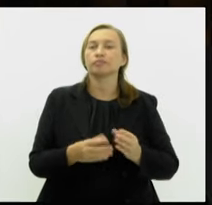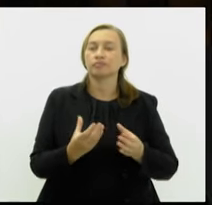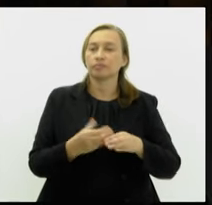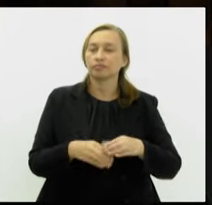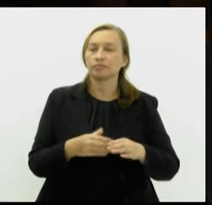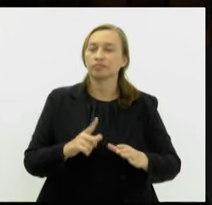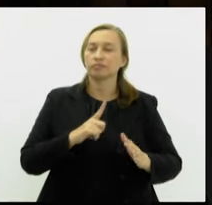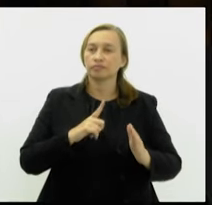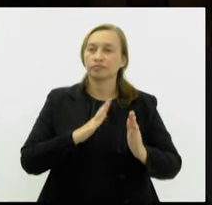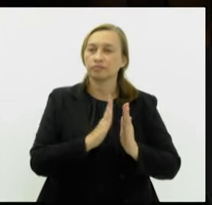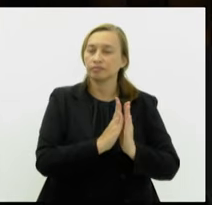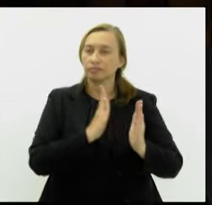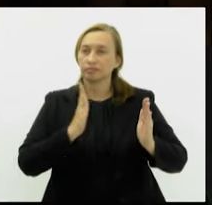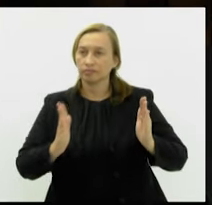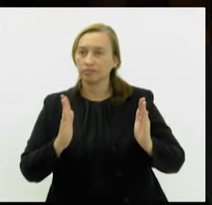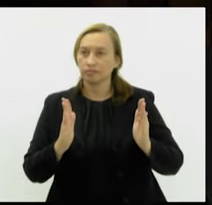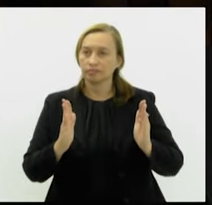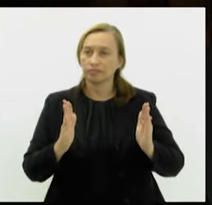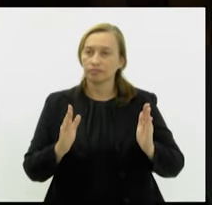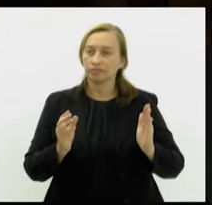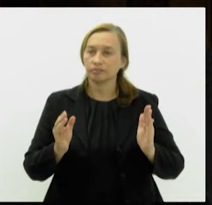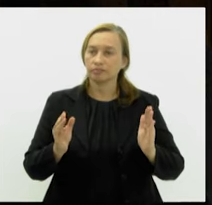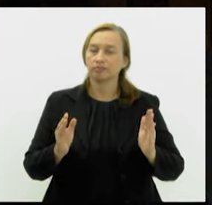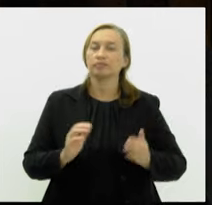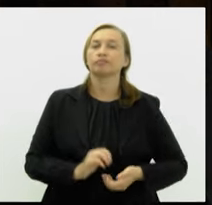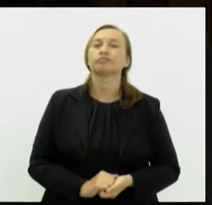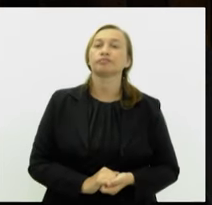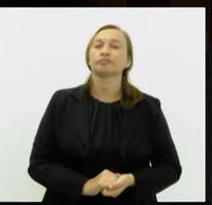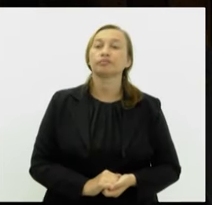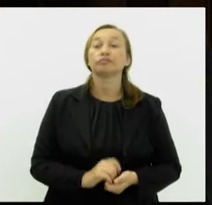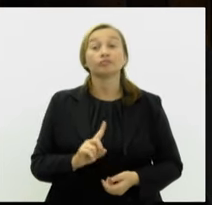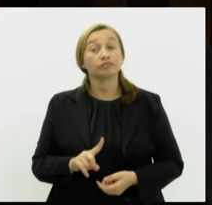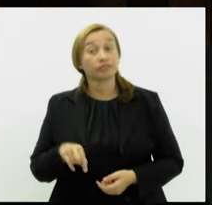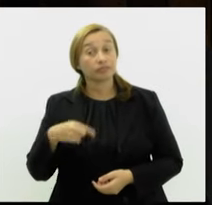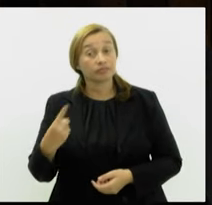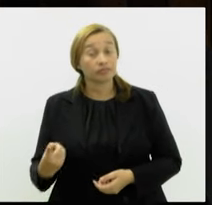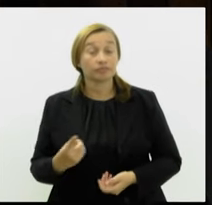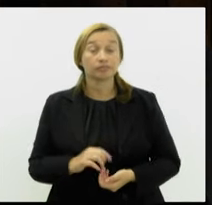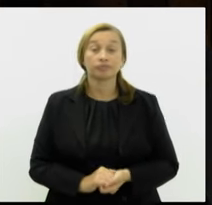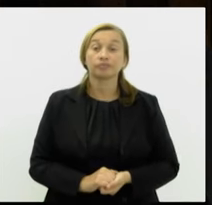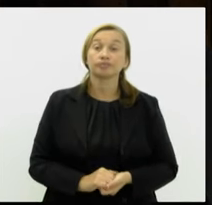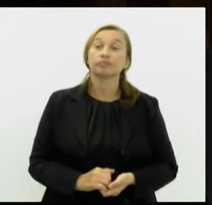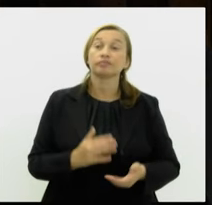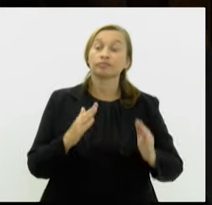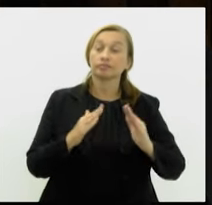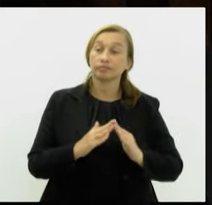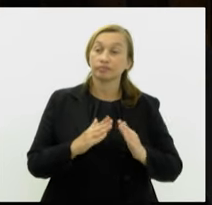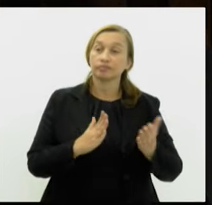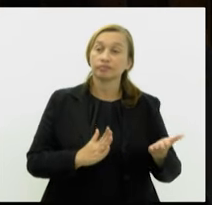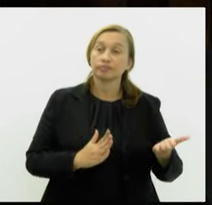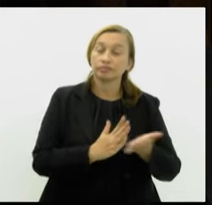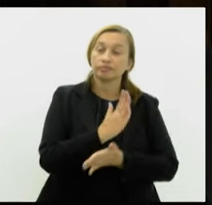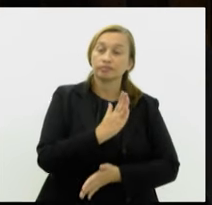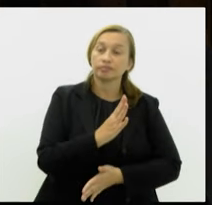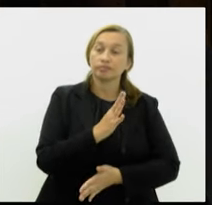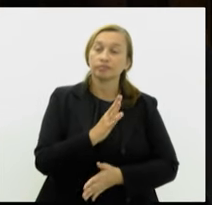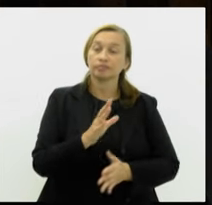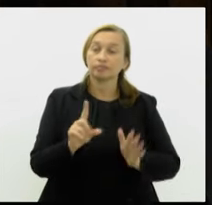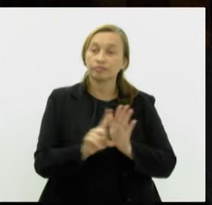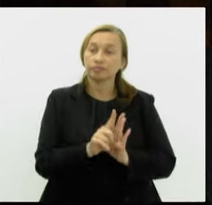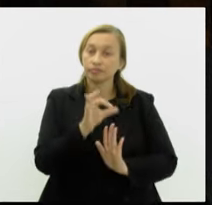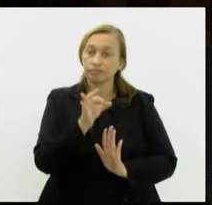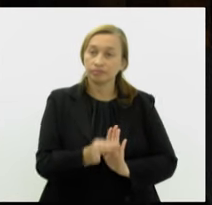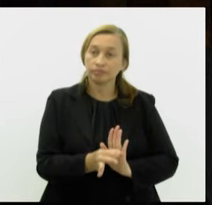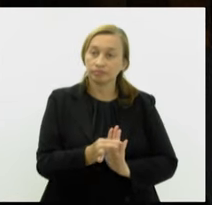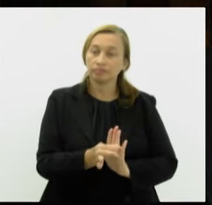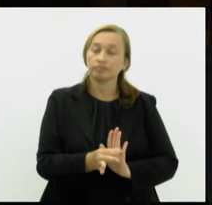prorrogação enquanto há restrição de convocação. Depois, essa Casa já aprovou leis específicas sobre esse assunto